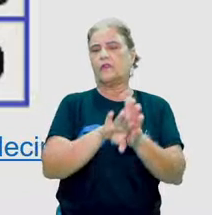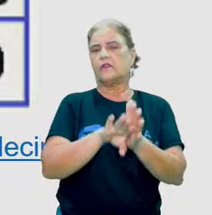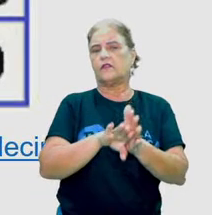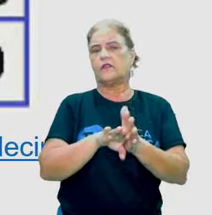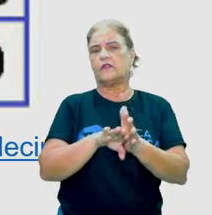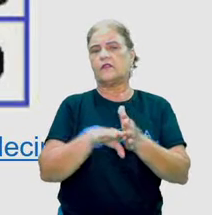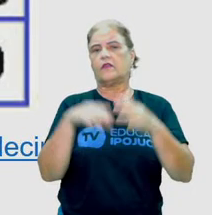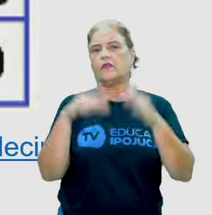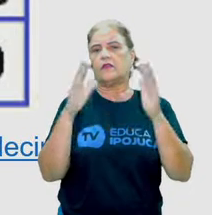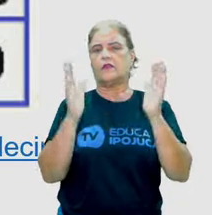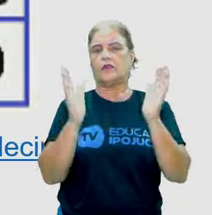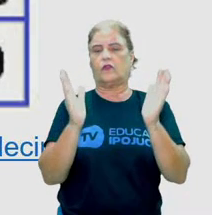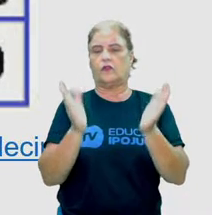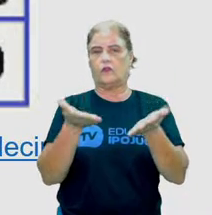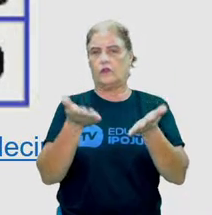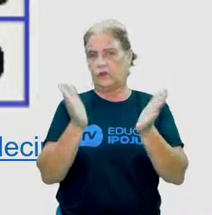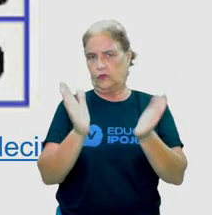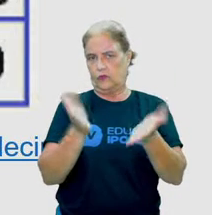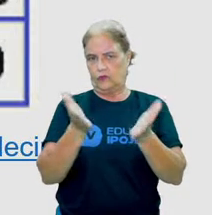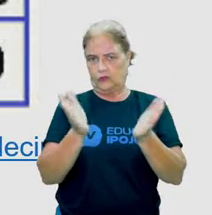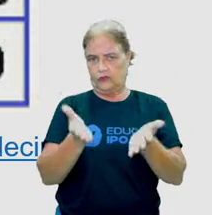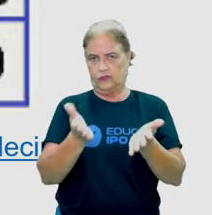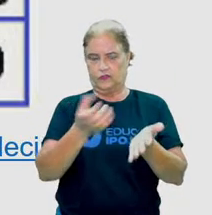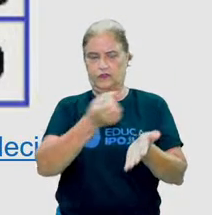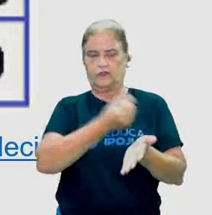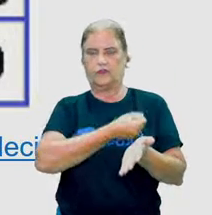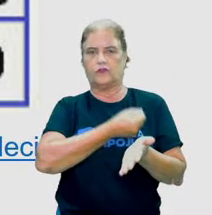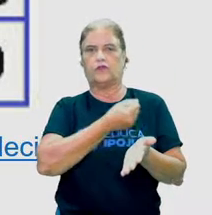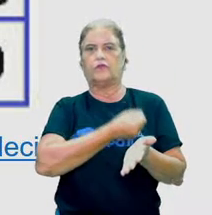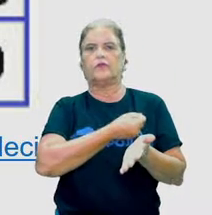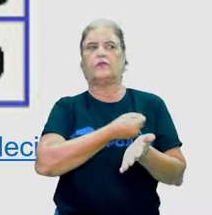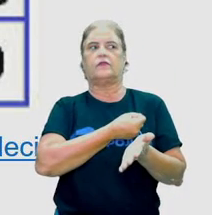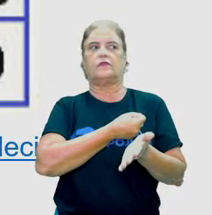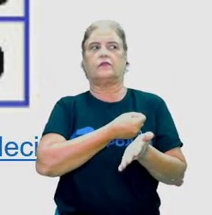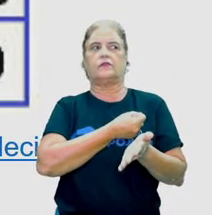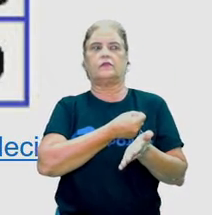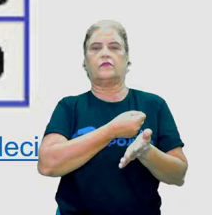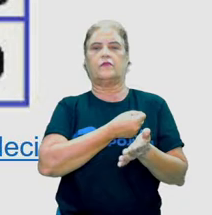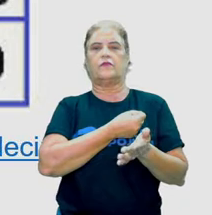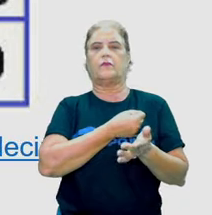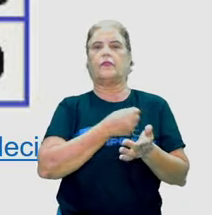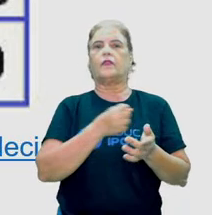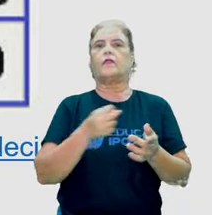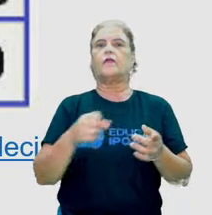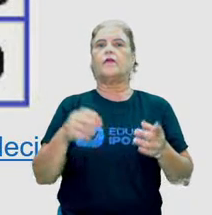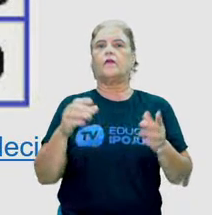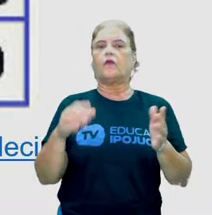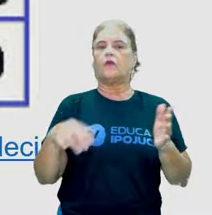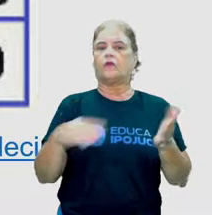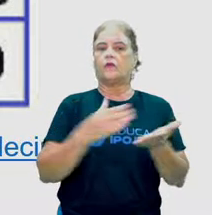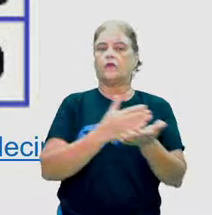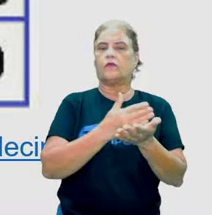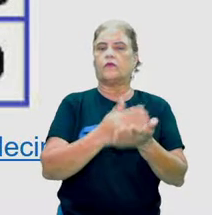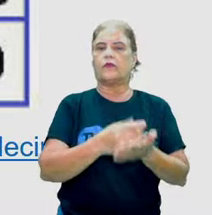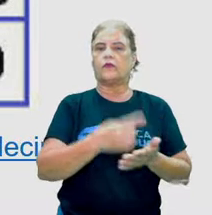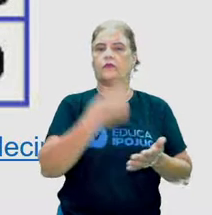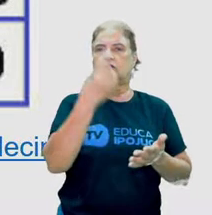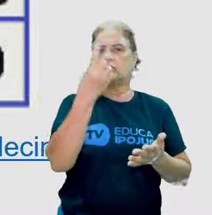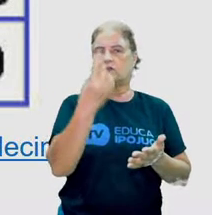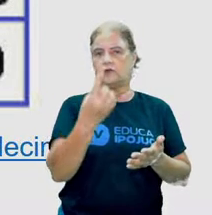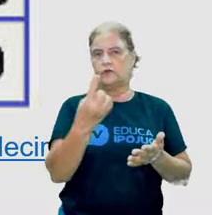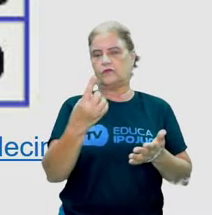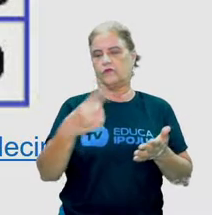nosso sistema de numeração decimal, que vai do 1 até